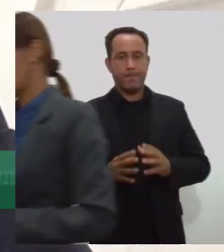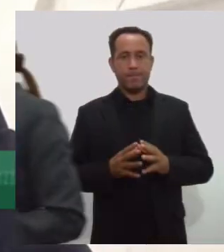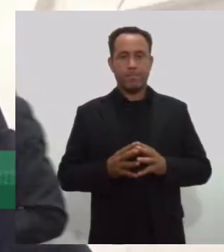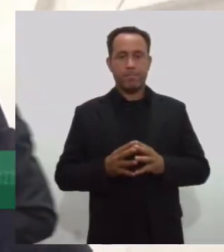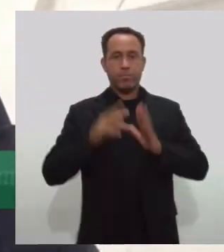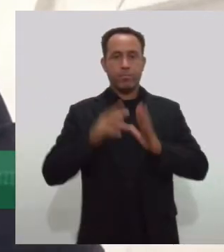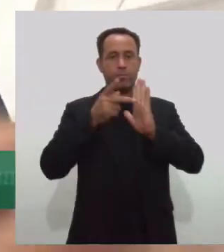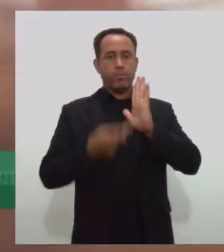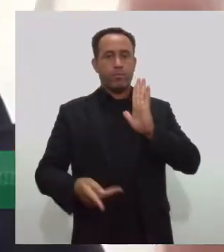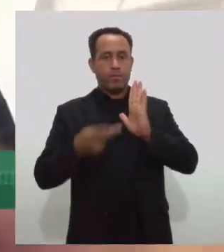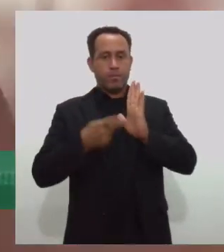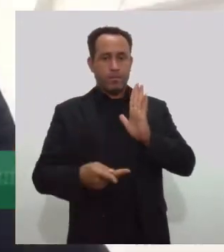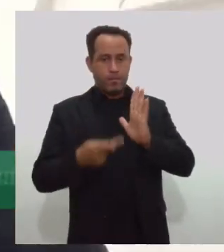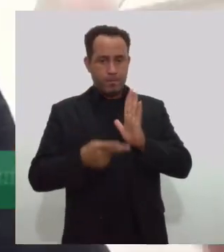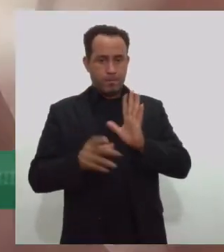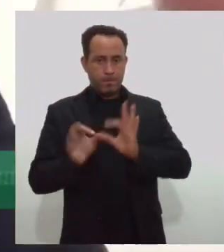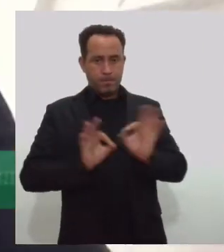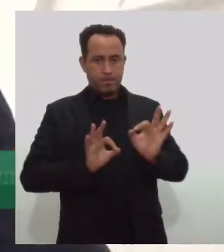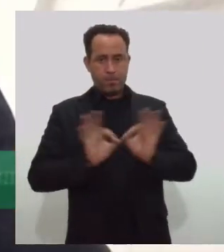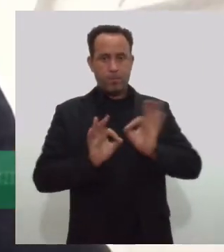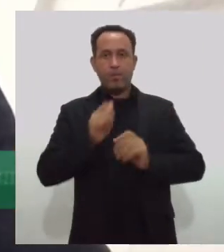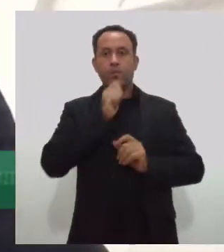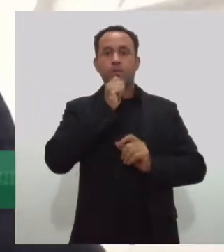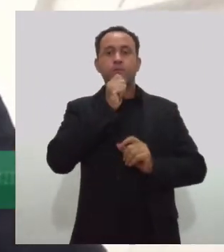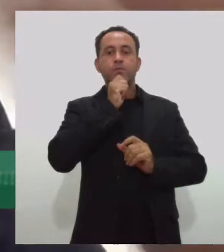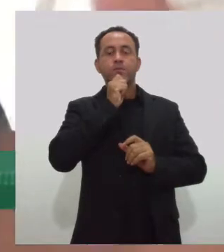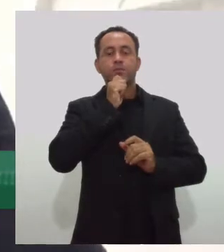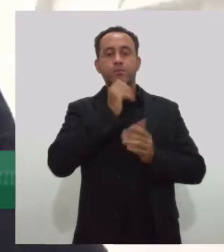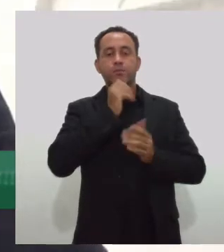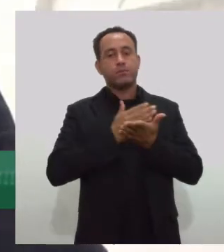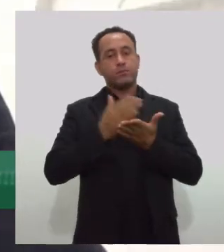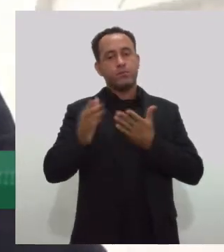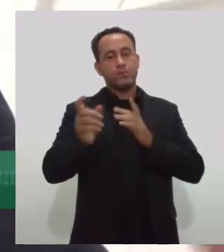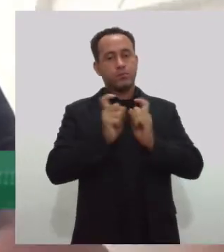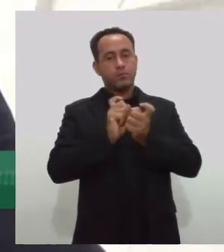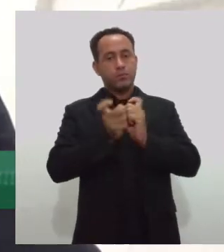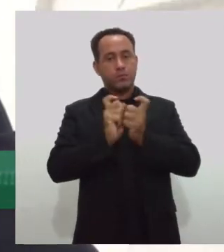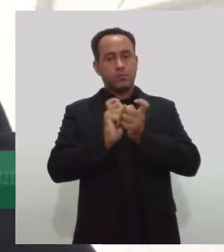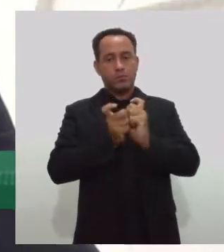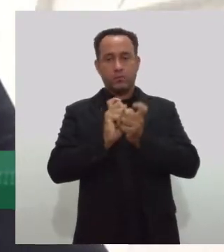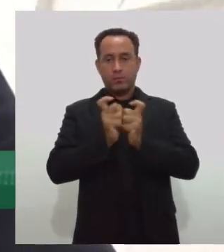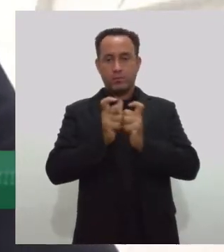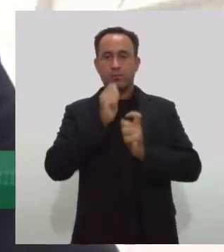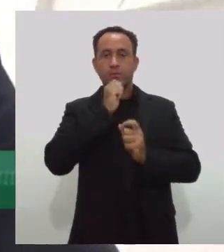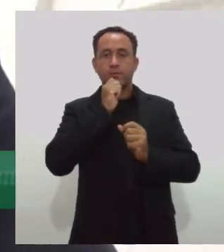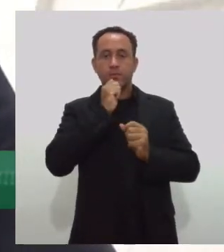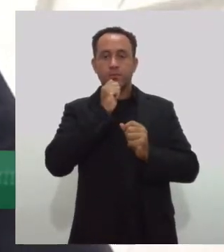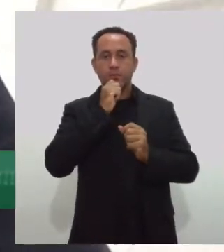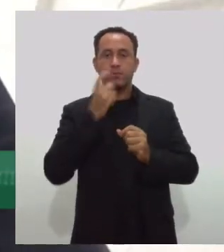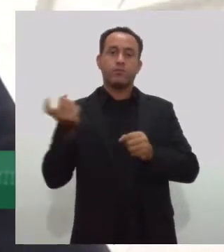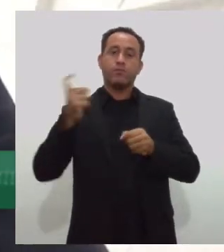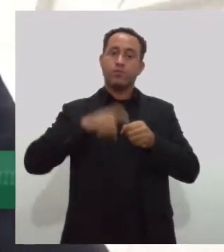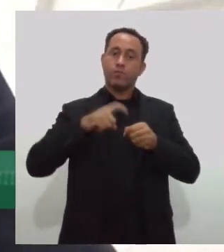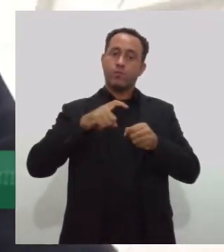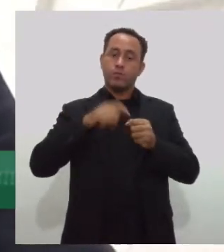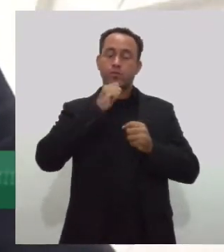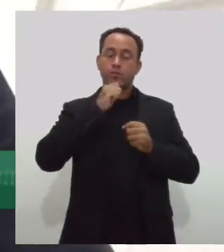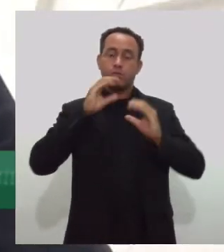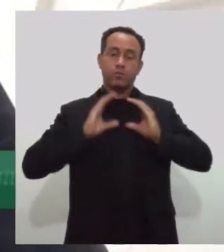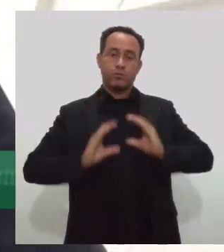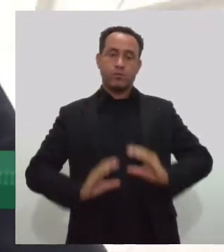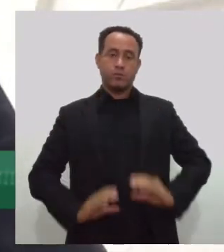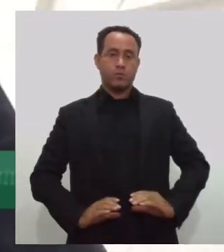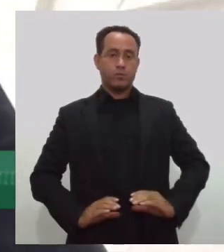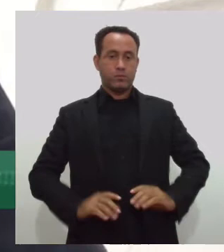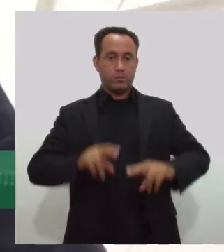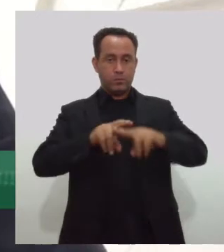projeto, essa modificação, ainda está na fase de discussão. É importante, portanto, a participação do cidadão, e por